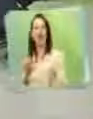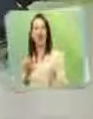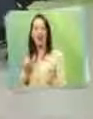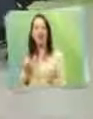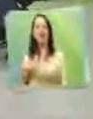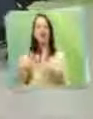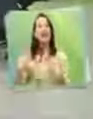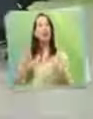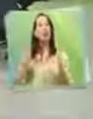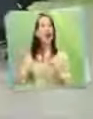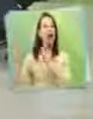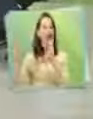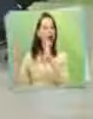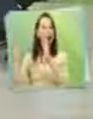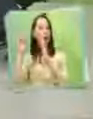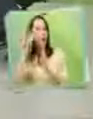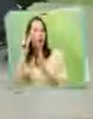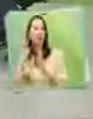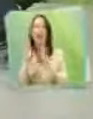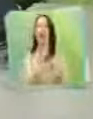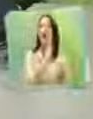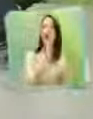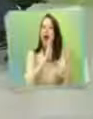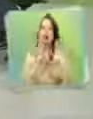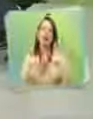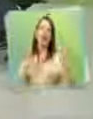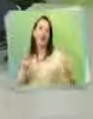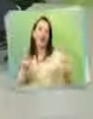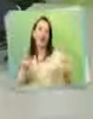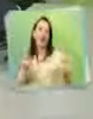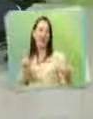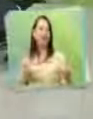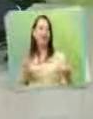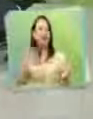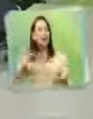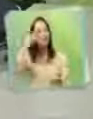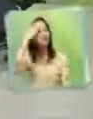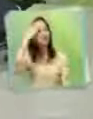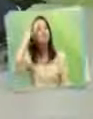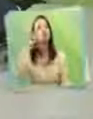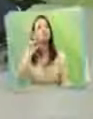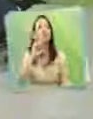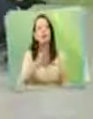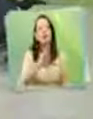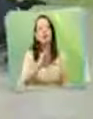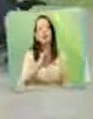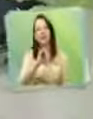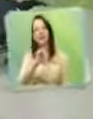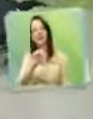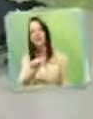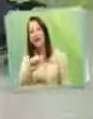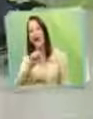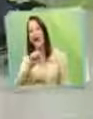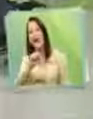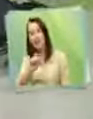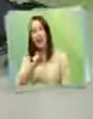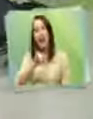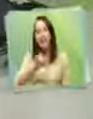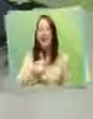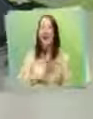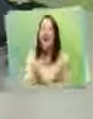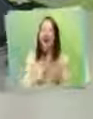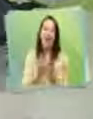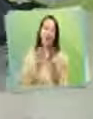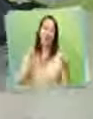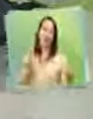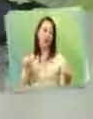que em períodos históricos diferentes, a compreensão que se tinha de cidadania, ela também foi diferente ao longo do